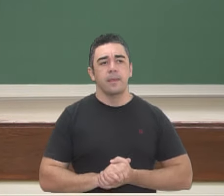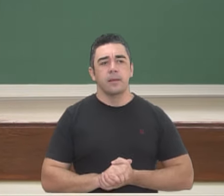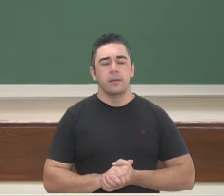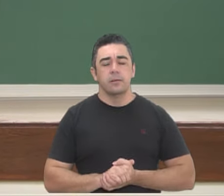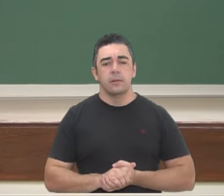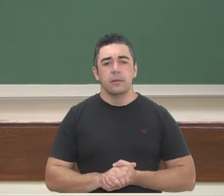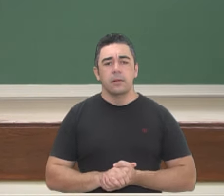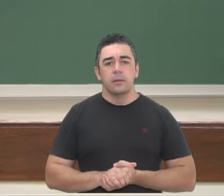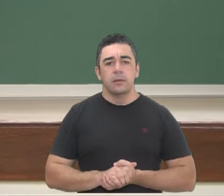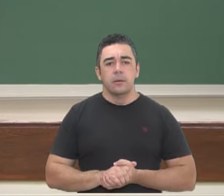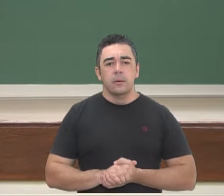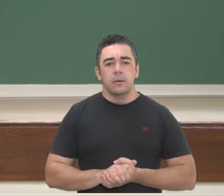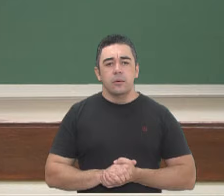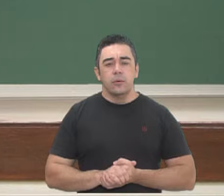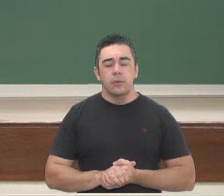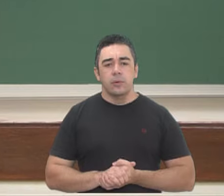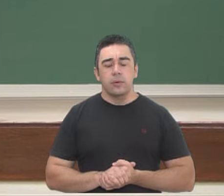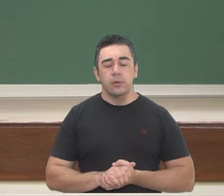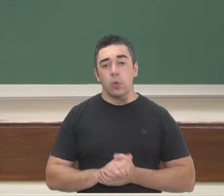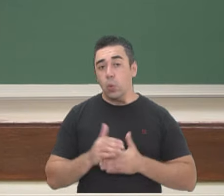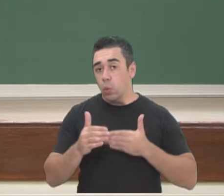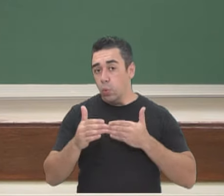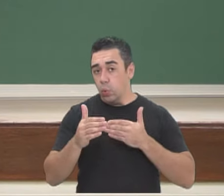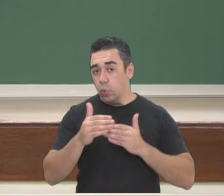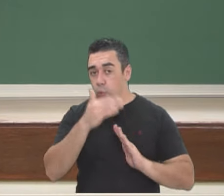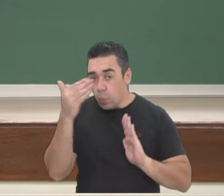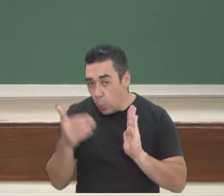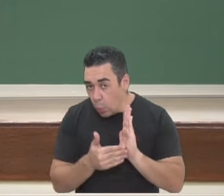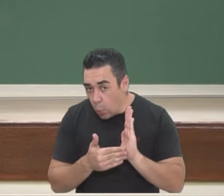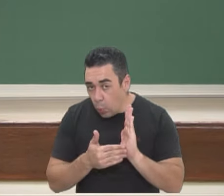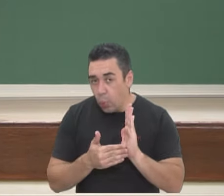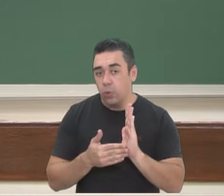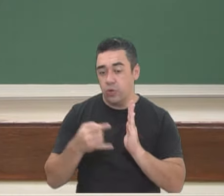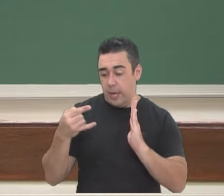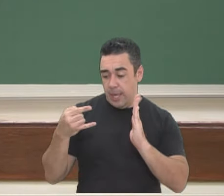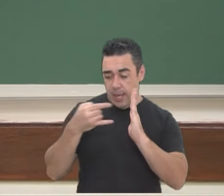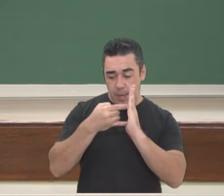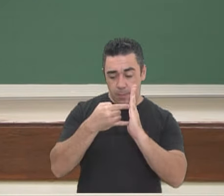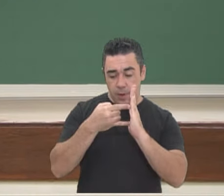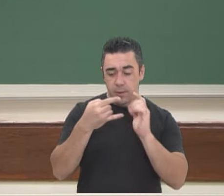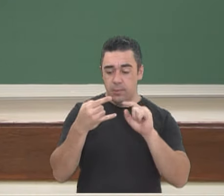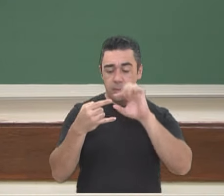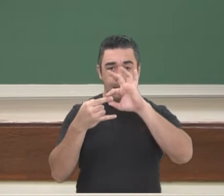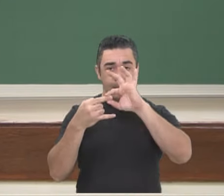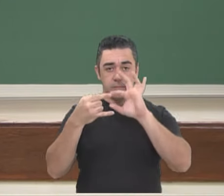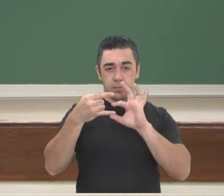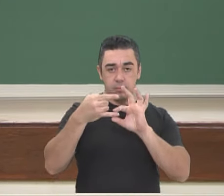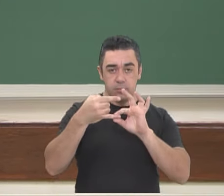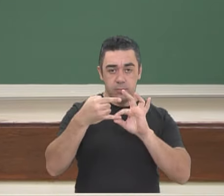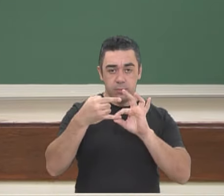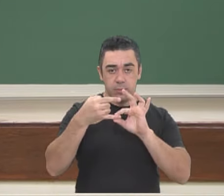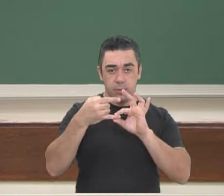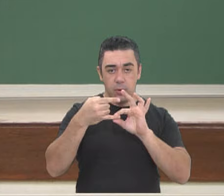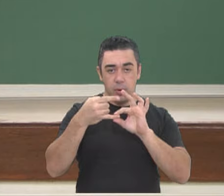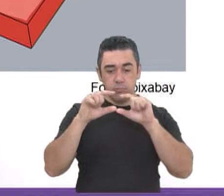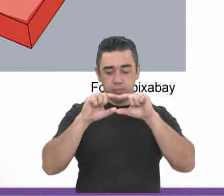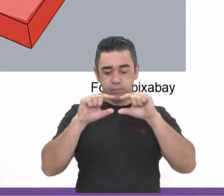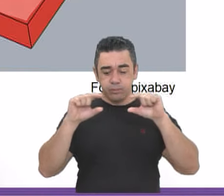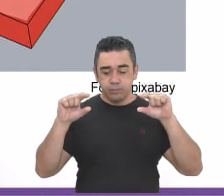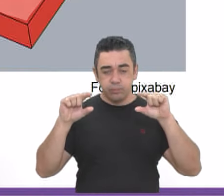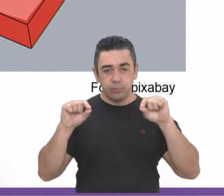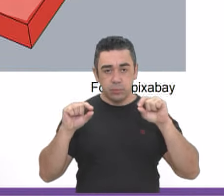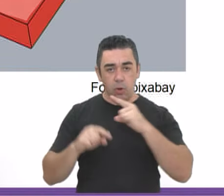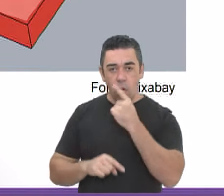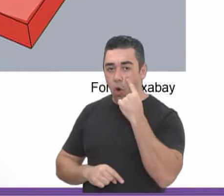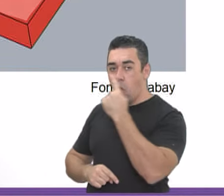e aí a todos os irmãos eles tem dois polos olha só aqui para a